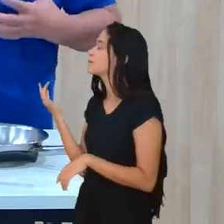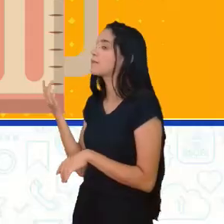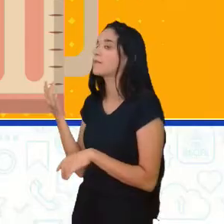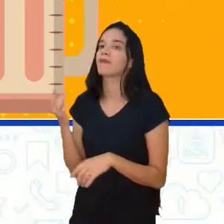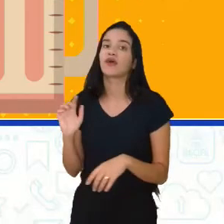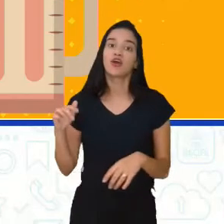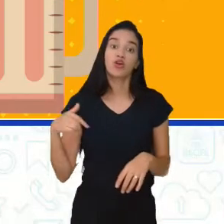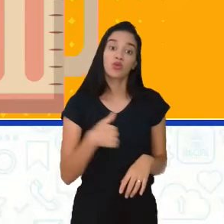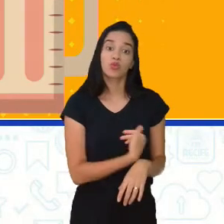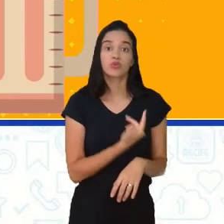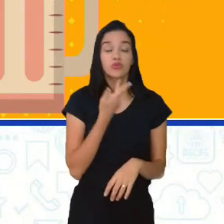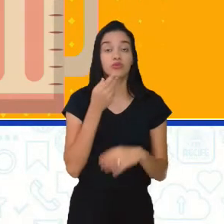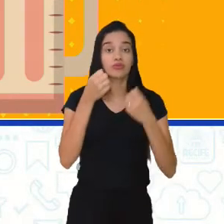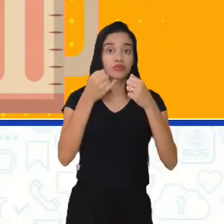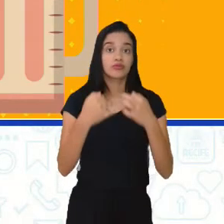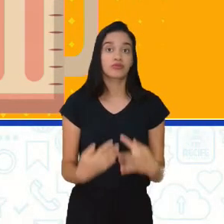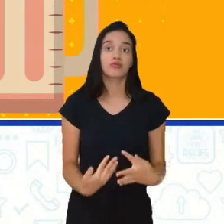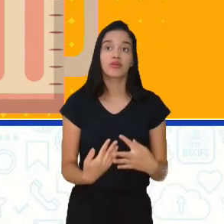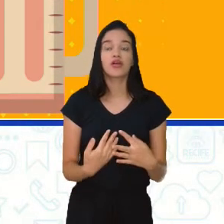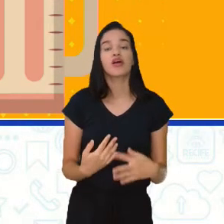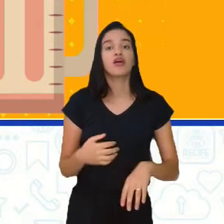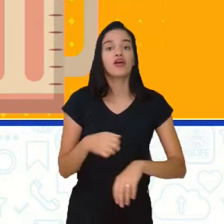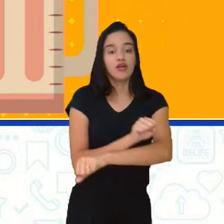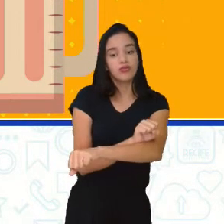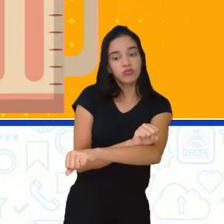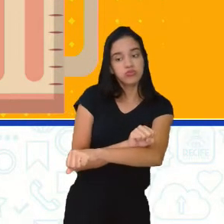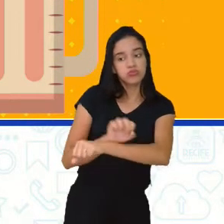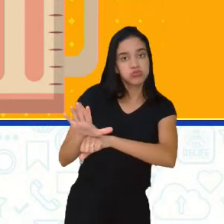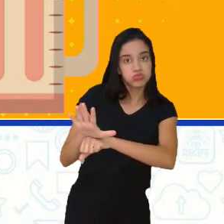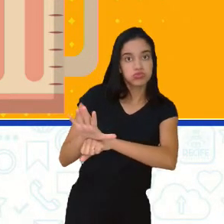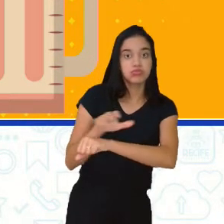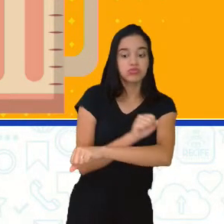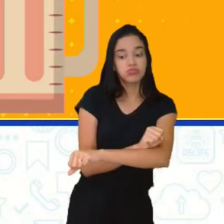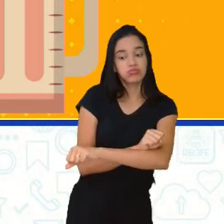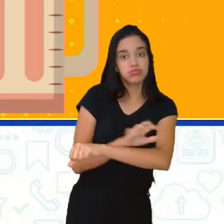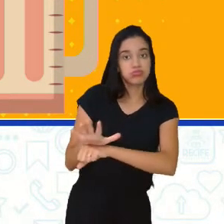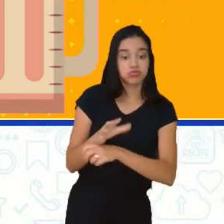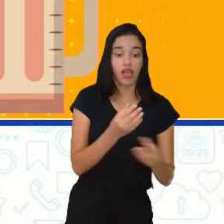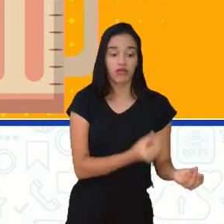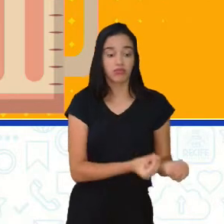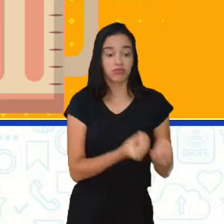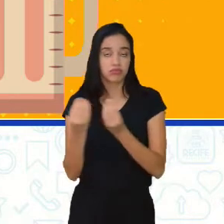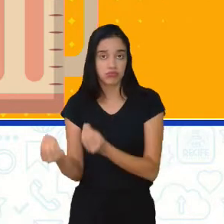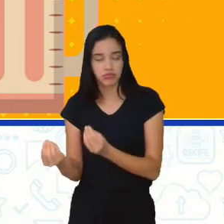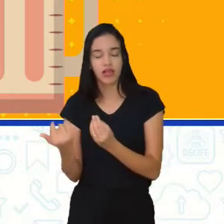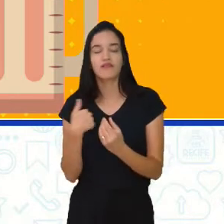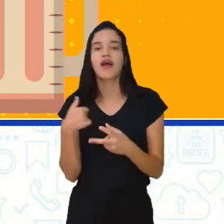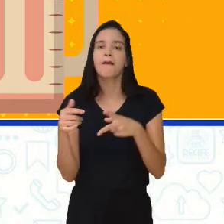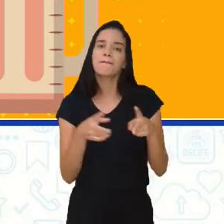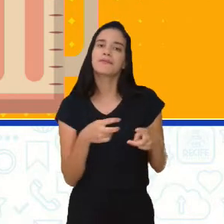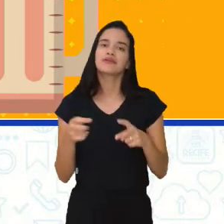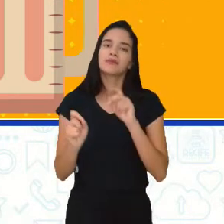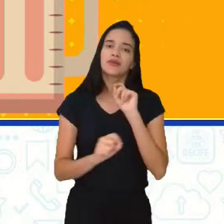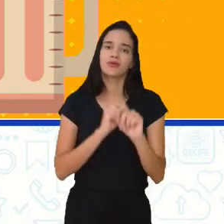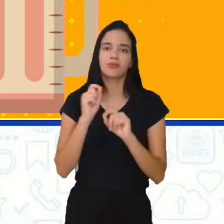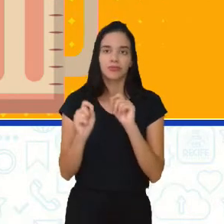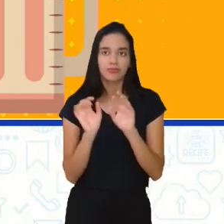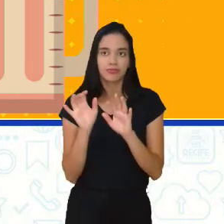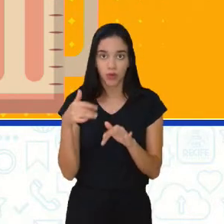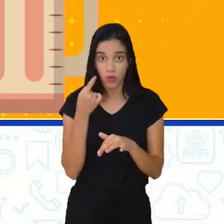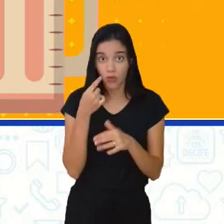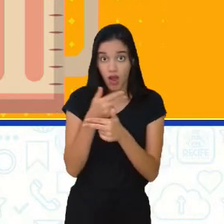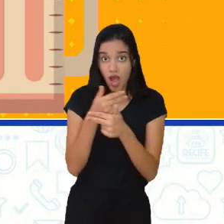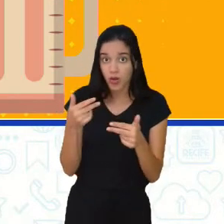Quando a gente fala na questão aí de conduzir, de transportar, a gente vai se deparar com uma situação bem